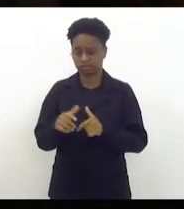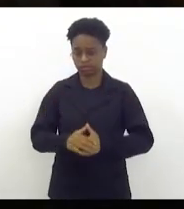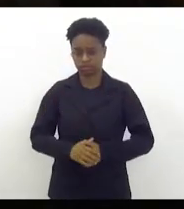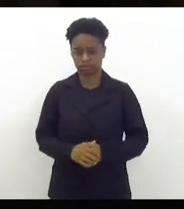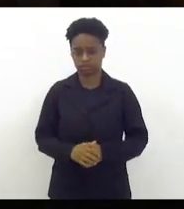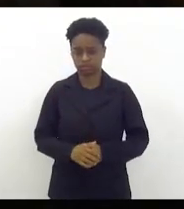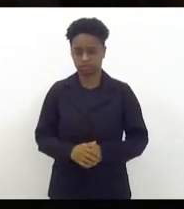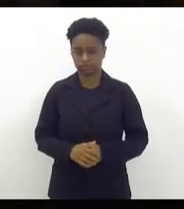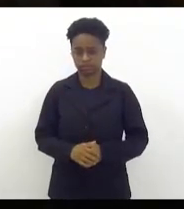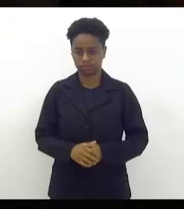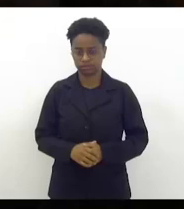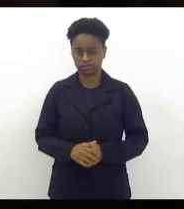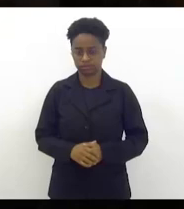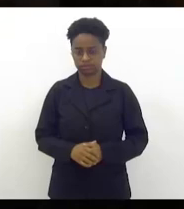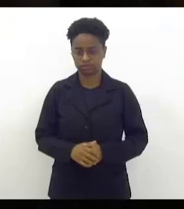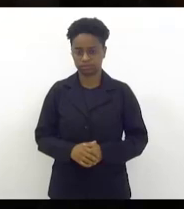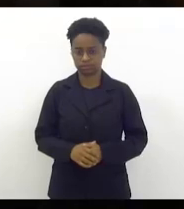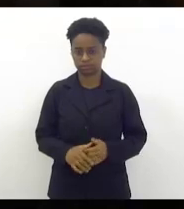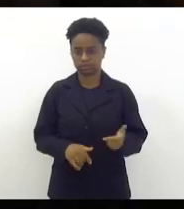Dois,